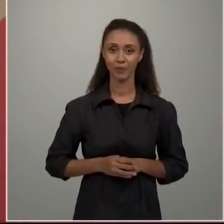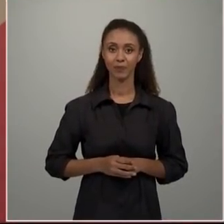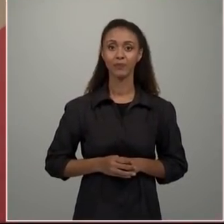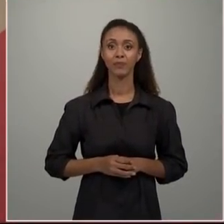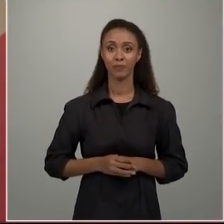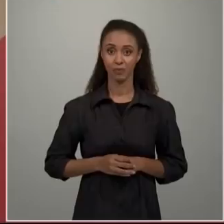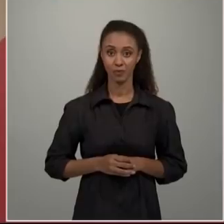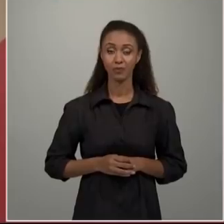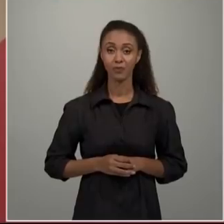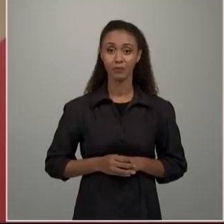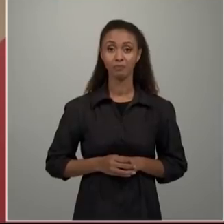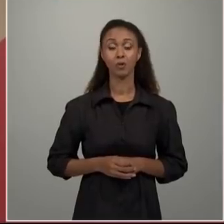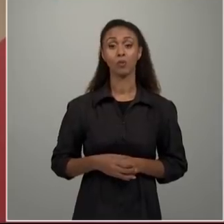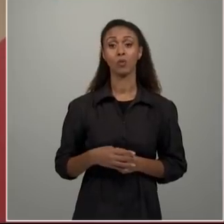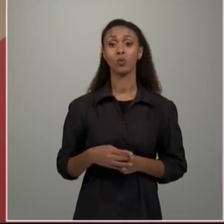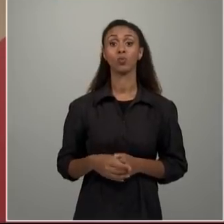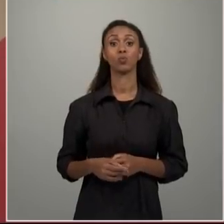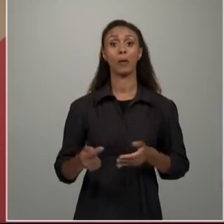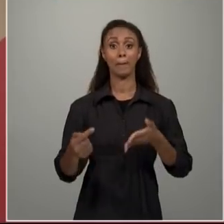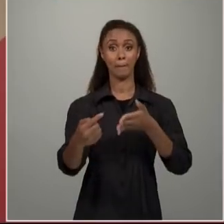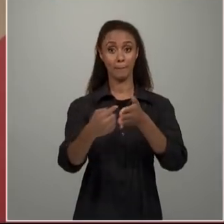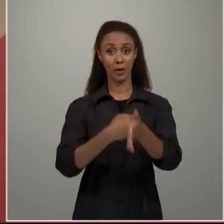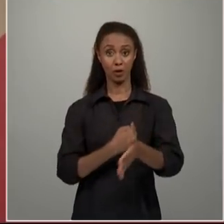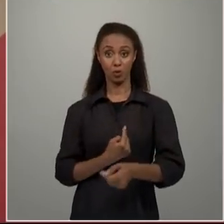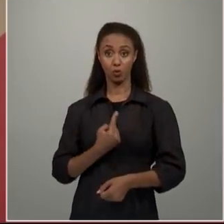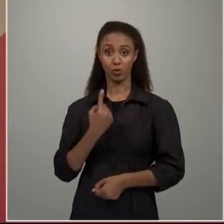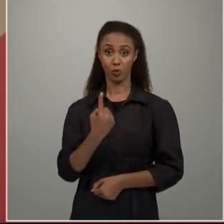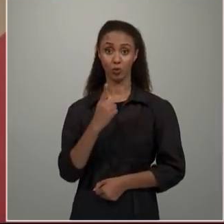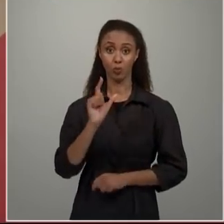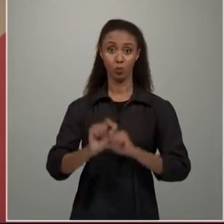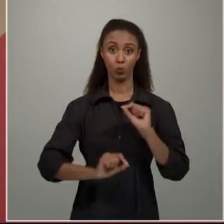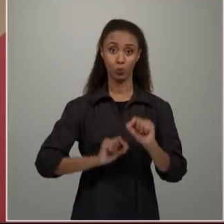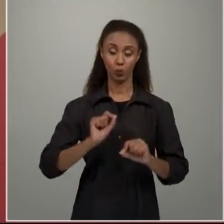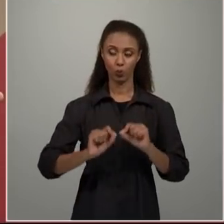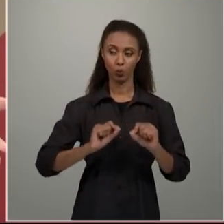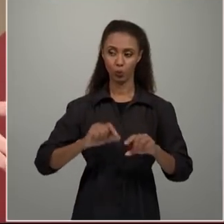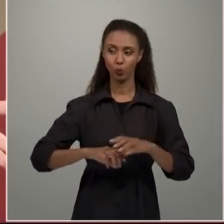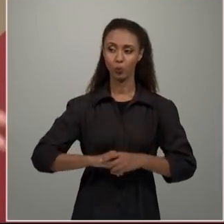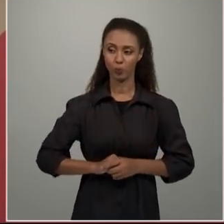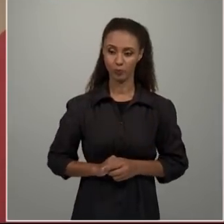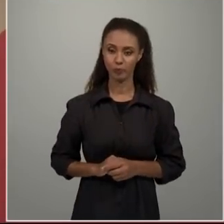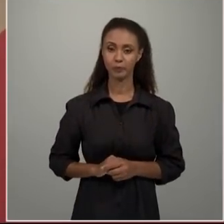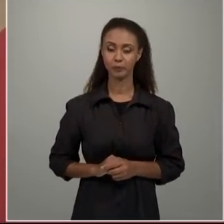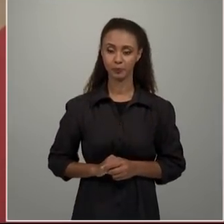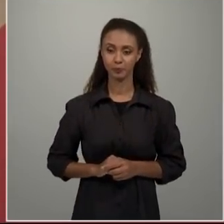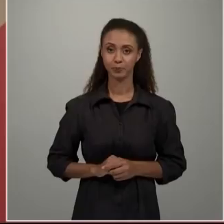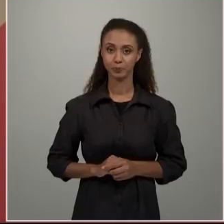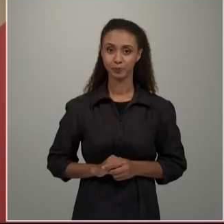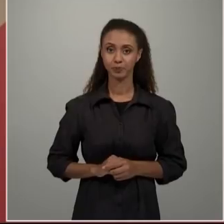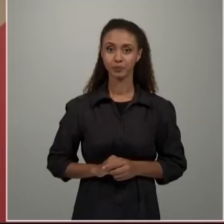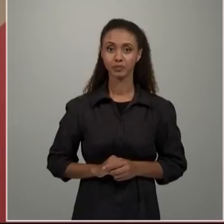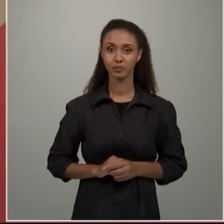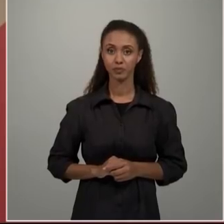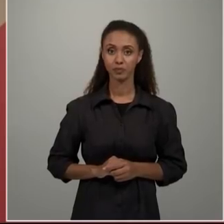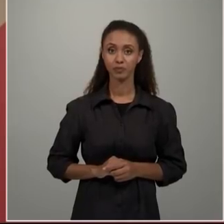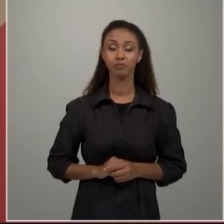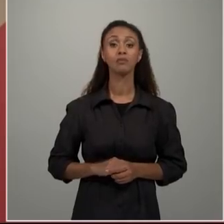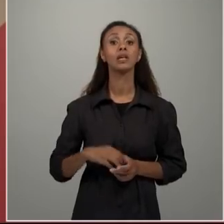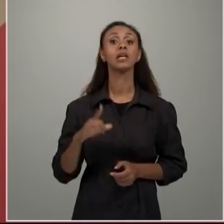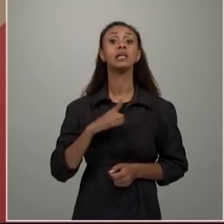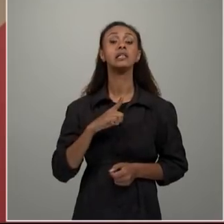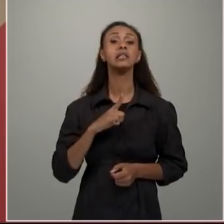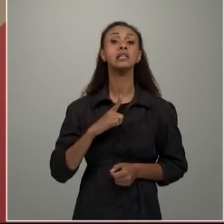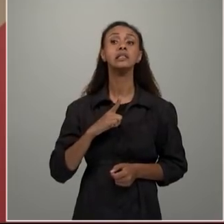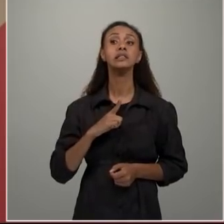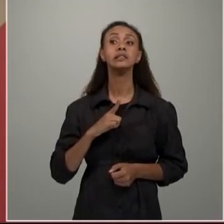lá o que eu tenho aqui atenção que agora momento óculos né gente é importantíssimo vamos lá eu tenho aqui o